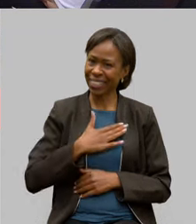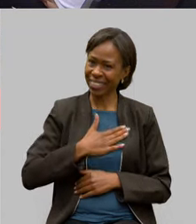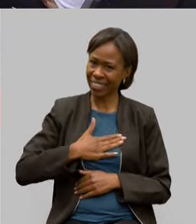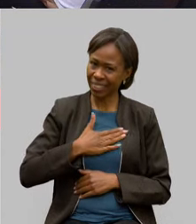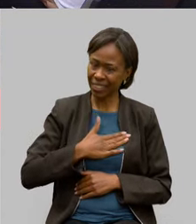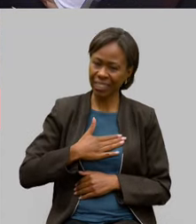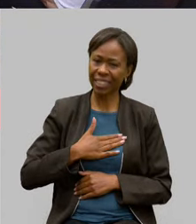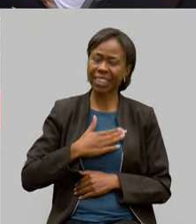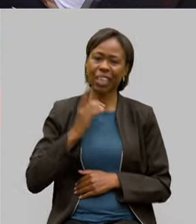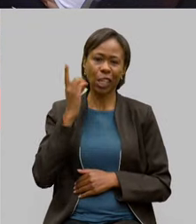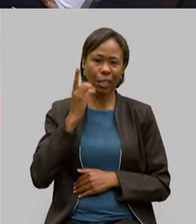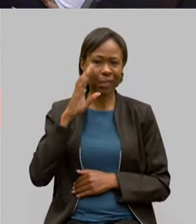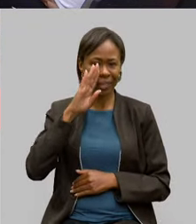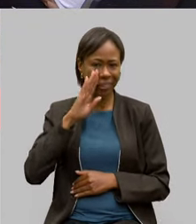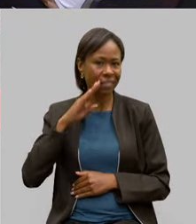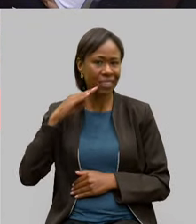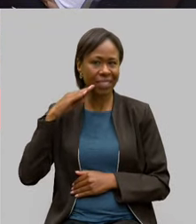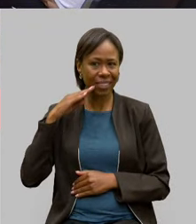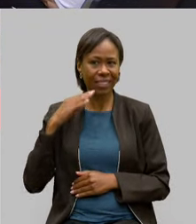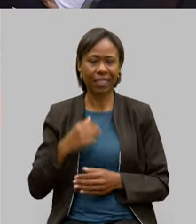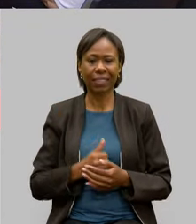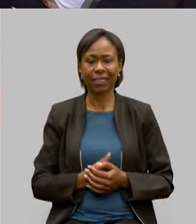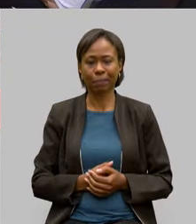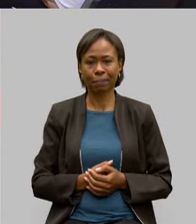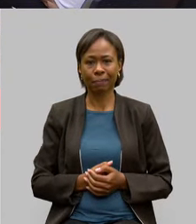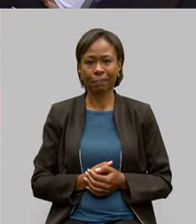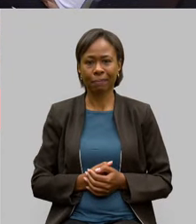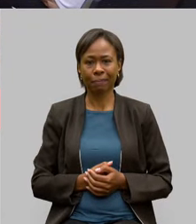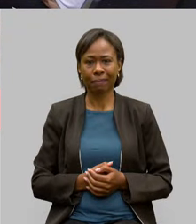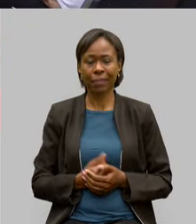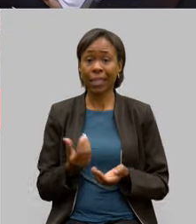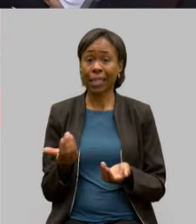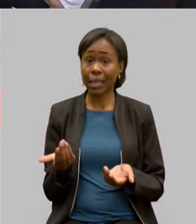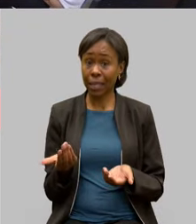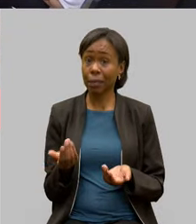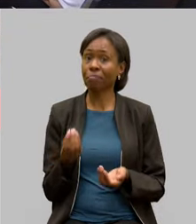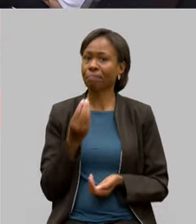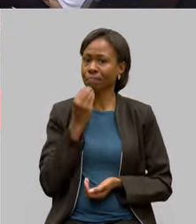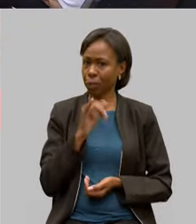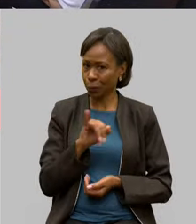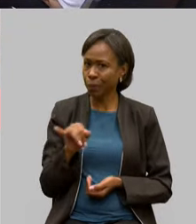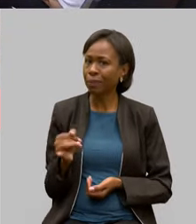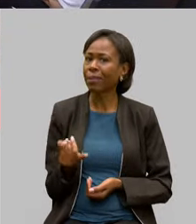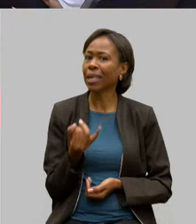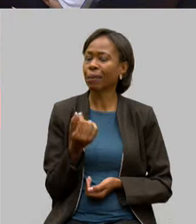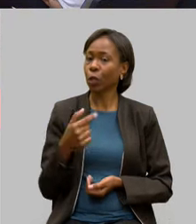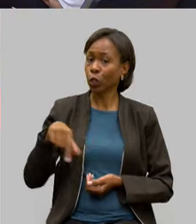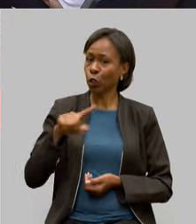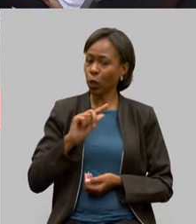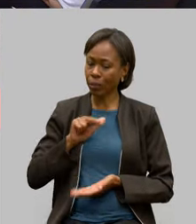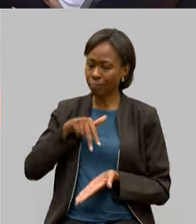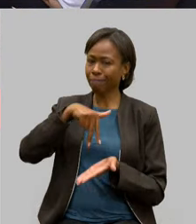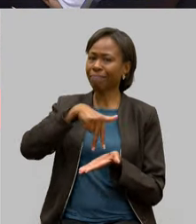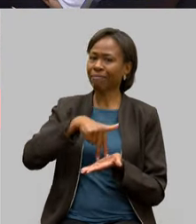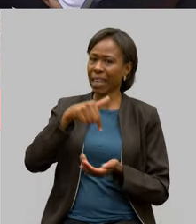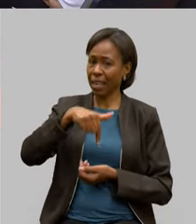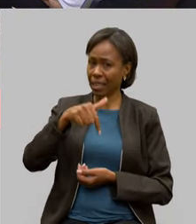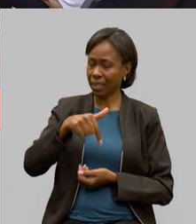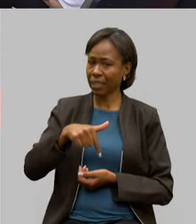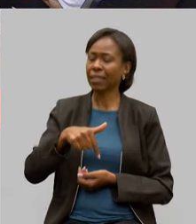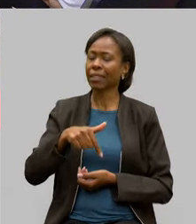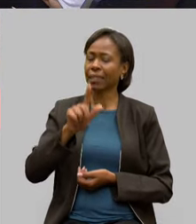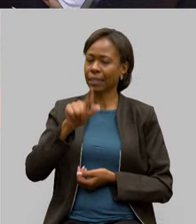né Beatriz Cerqueira que nos propiciou essa oportunidade que para mim é um divisor de